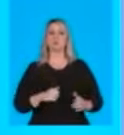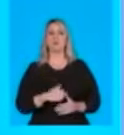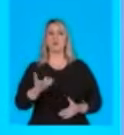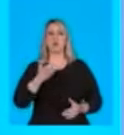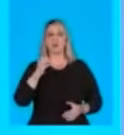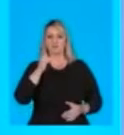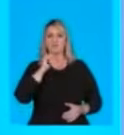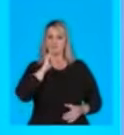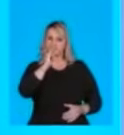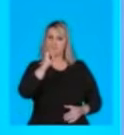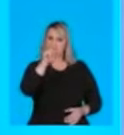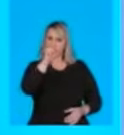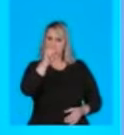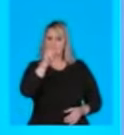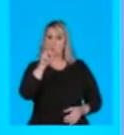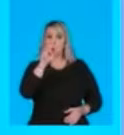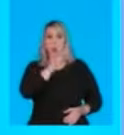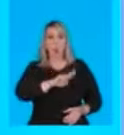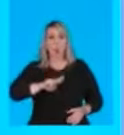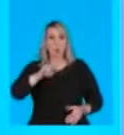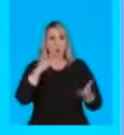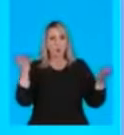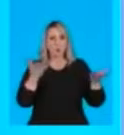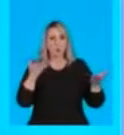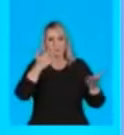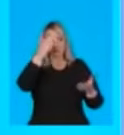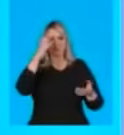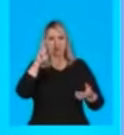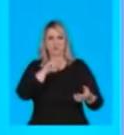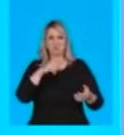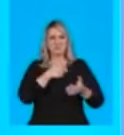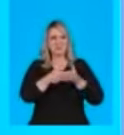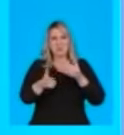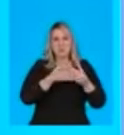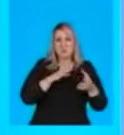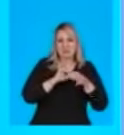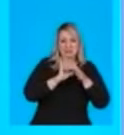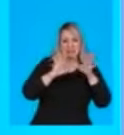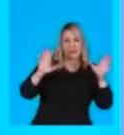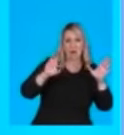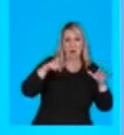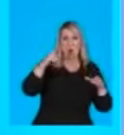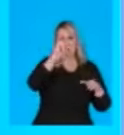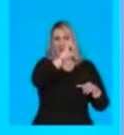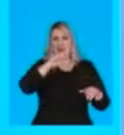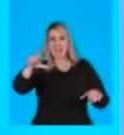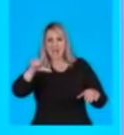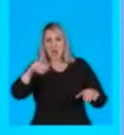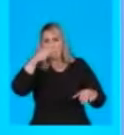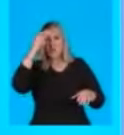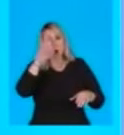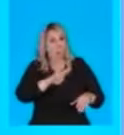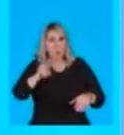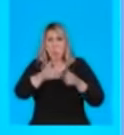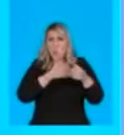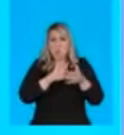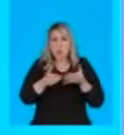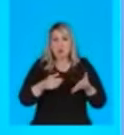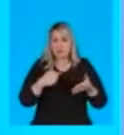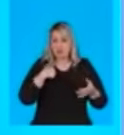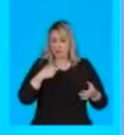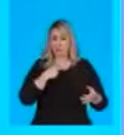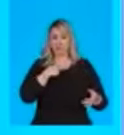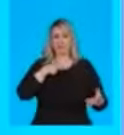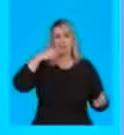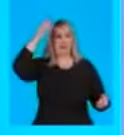quero dizer para você que o consumo hoje alguém que quer consumir droga seja uma droga Legal ou uma droga ilegal a pessoa consome a droga a não pode ser